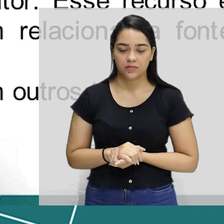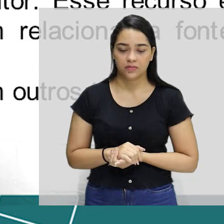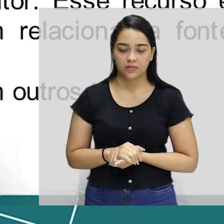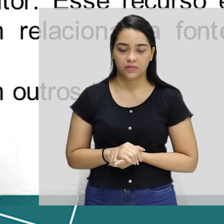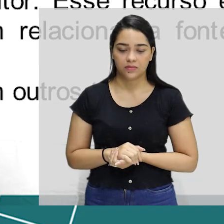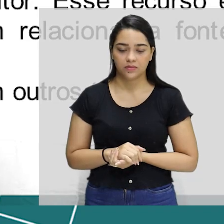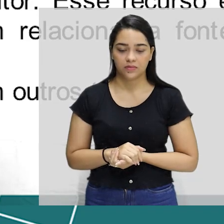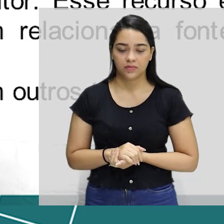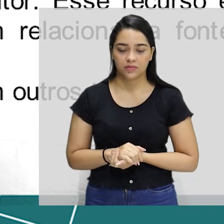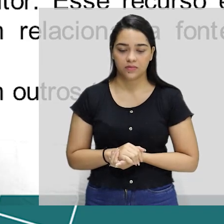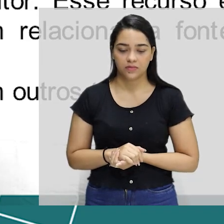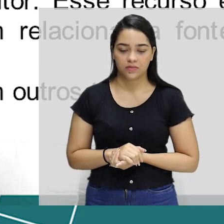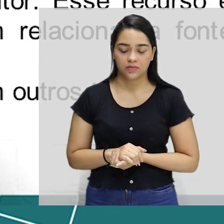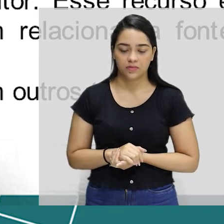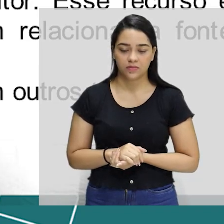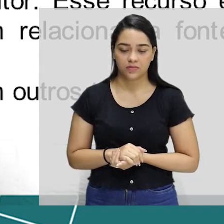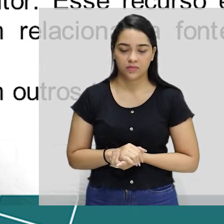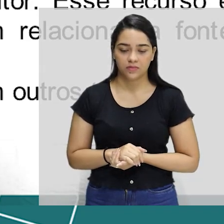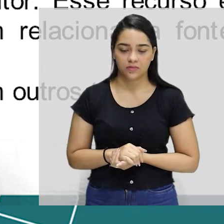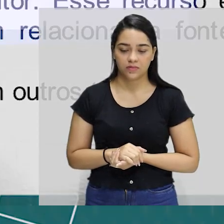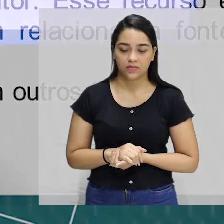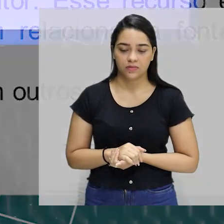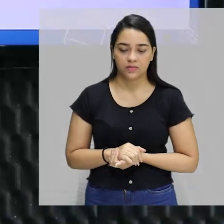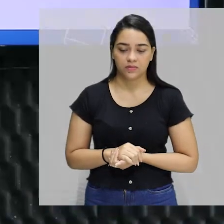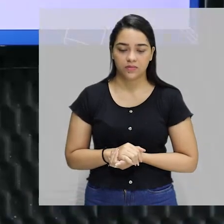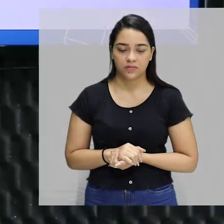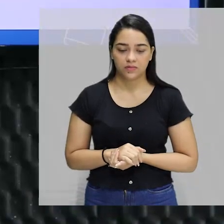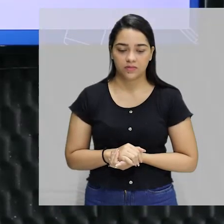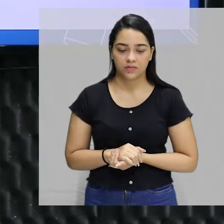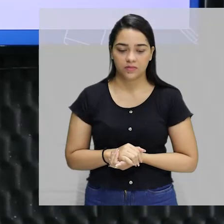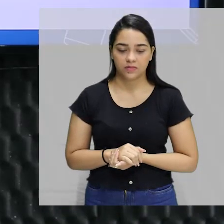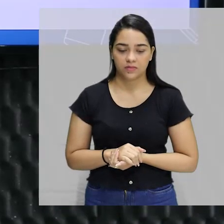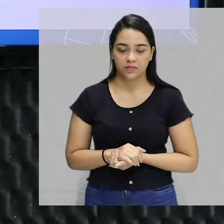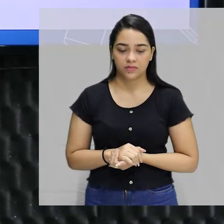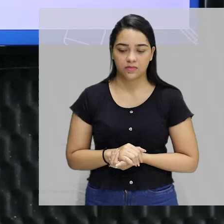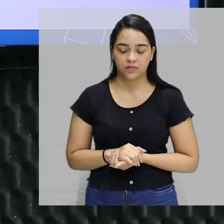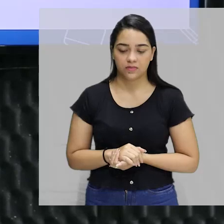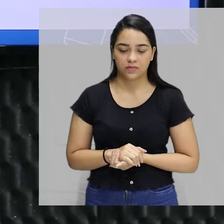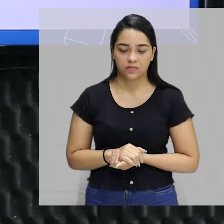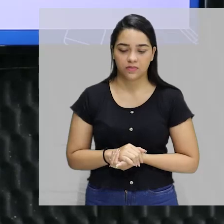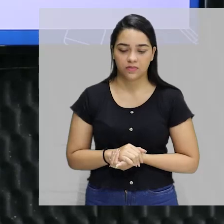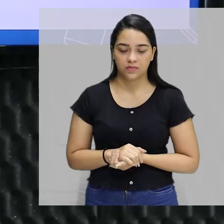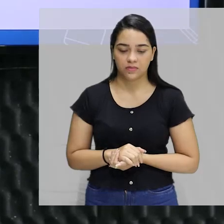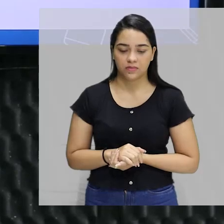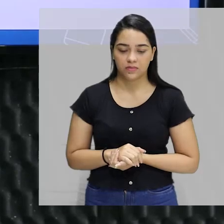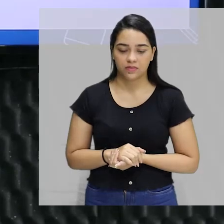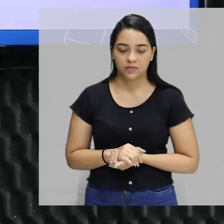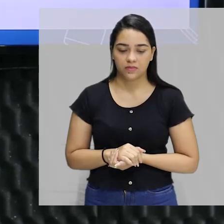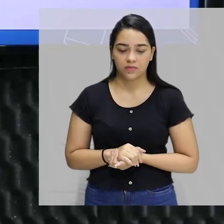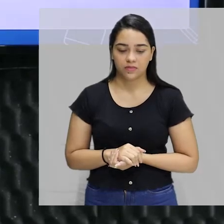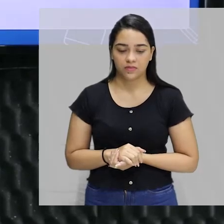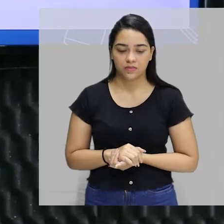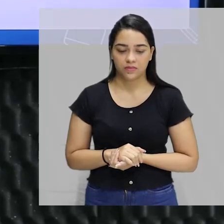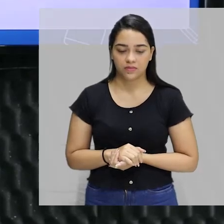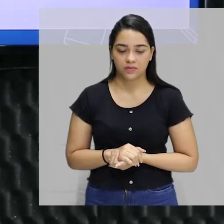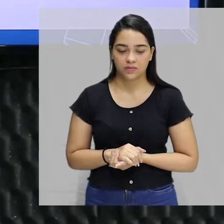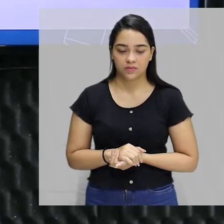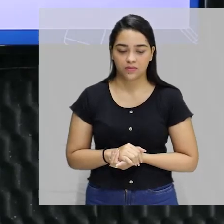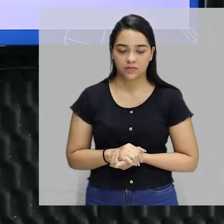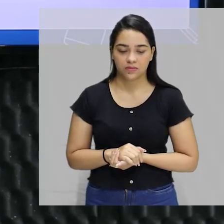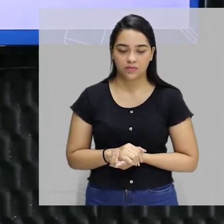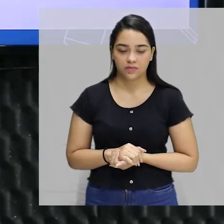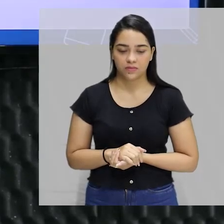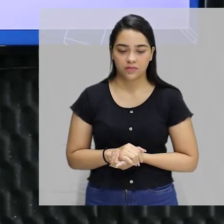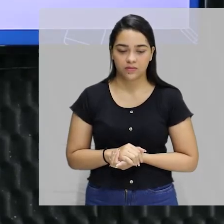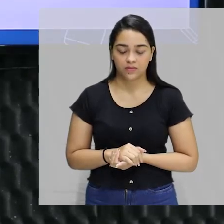já que se trata de uma enunciação do outro autor. Esse recurso é importante, haja vista que sua apresentação, sem relacionar a